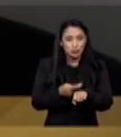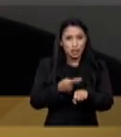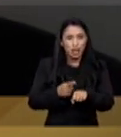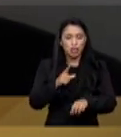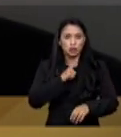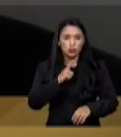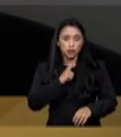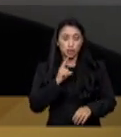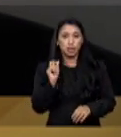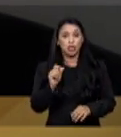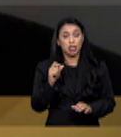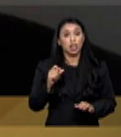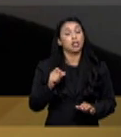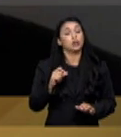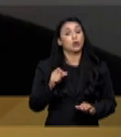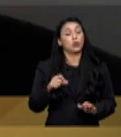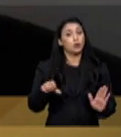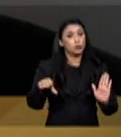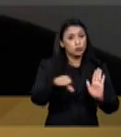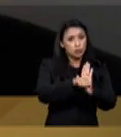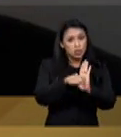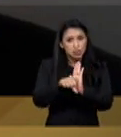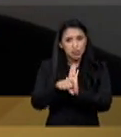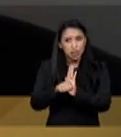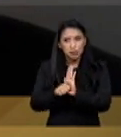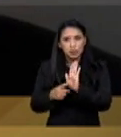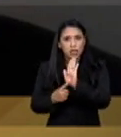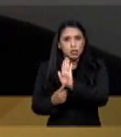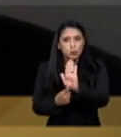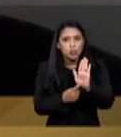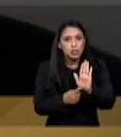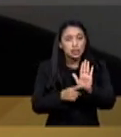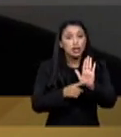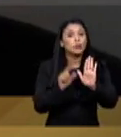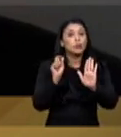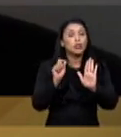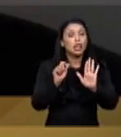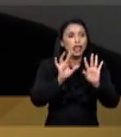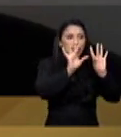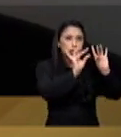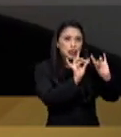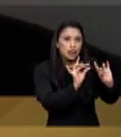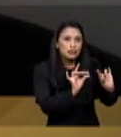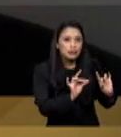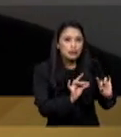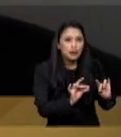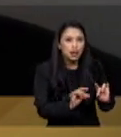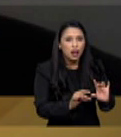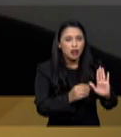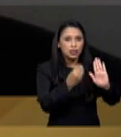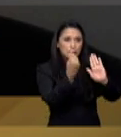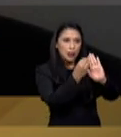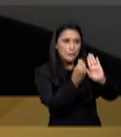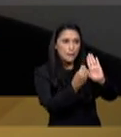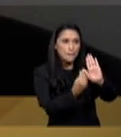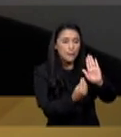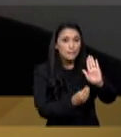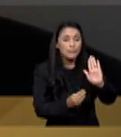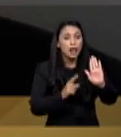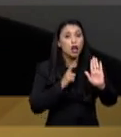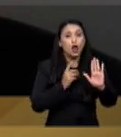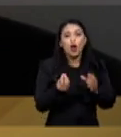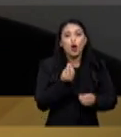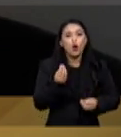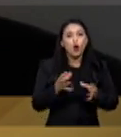práticas delituosas, os quais revelaram detalhes acerca da extensão e dos modos de atuação do